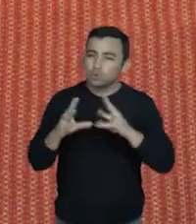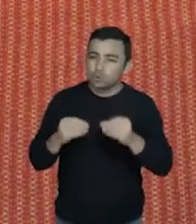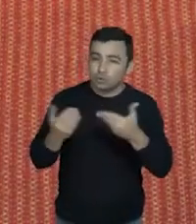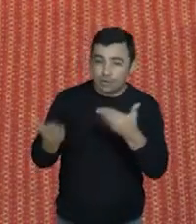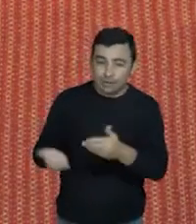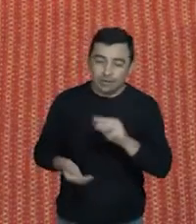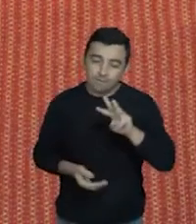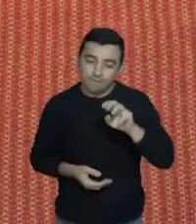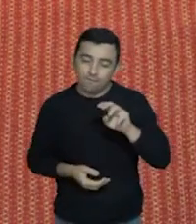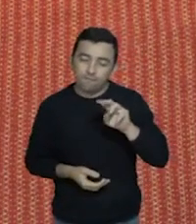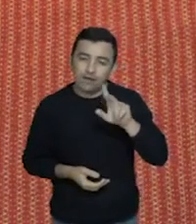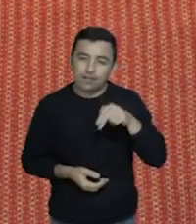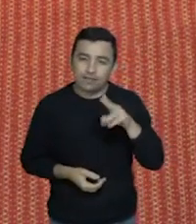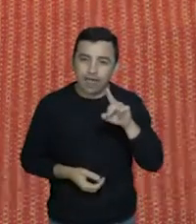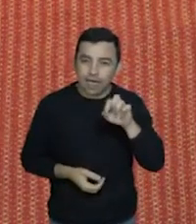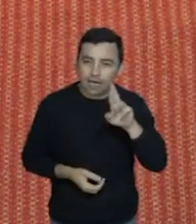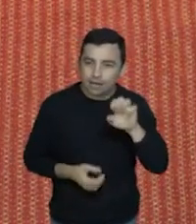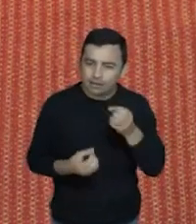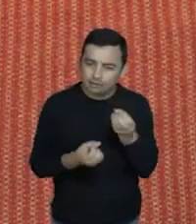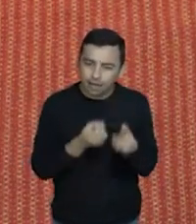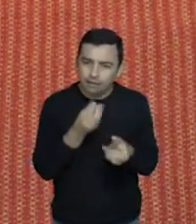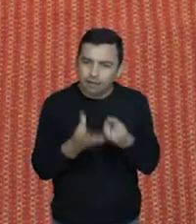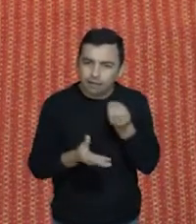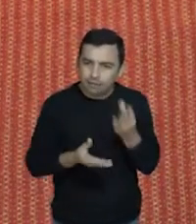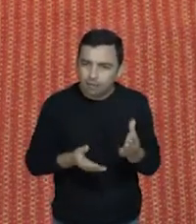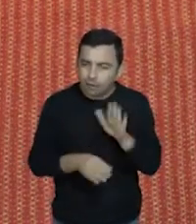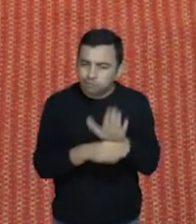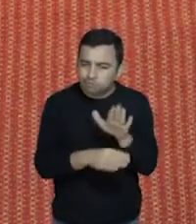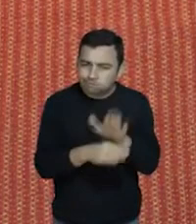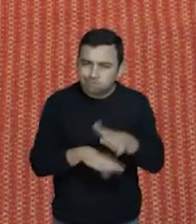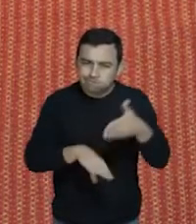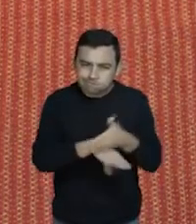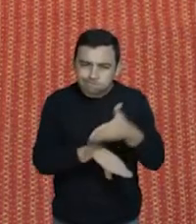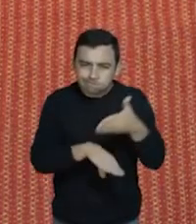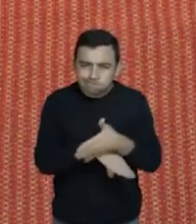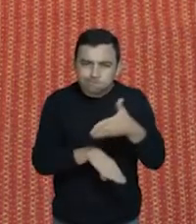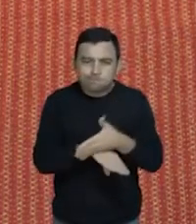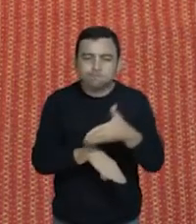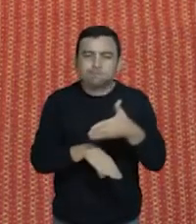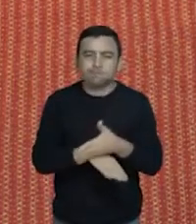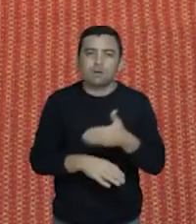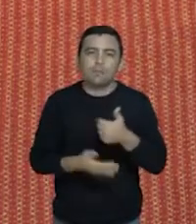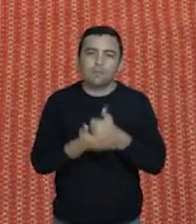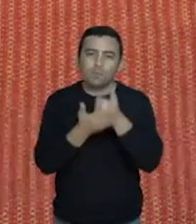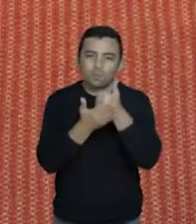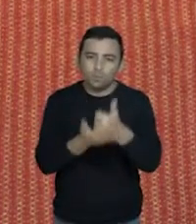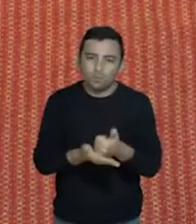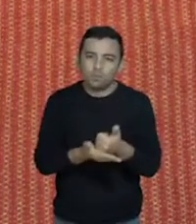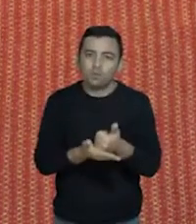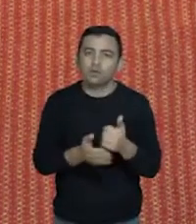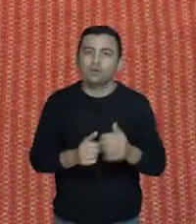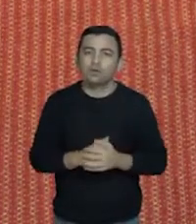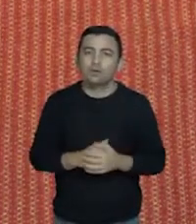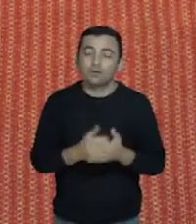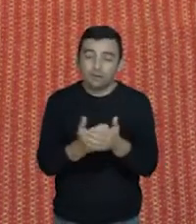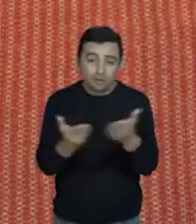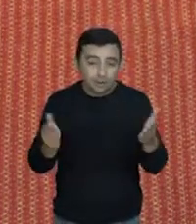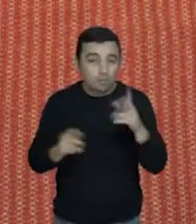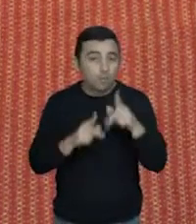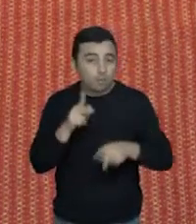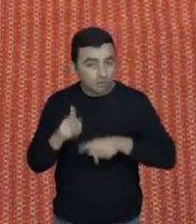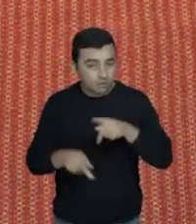Vander sempre doou colaborou participou ativamente é o nosso do nosso povo